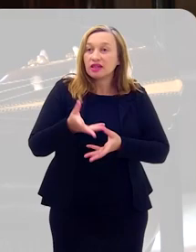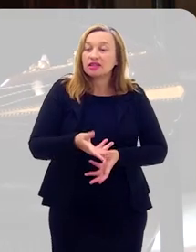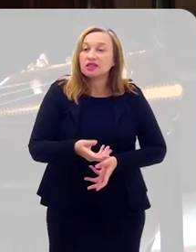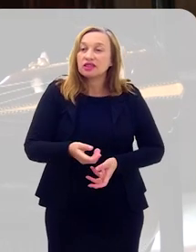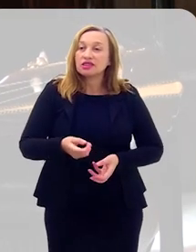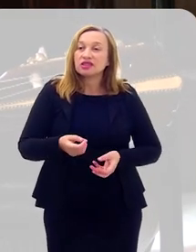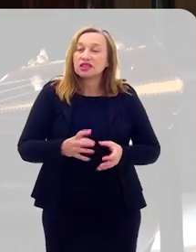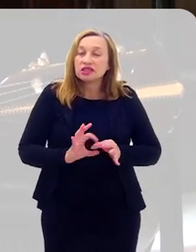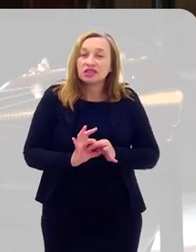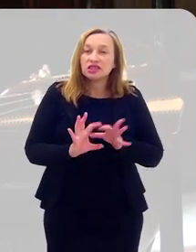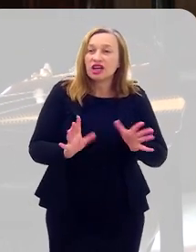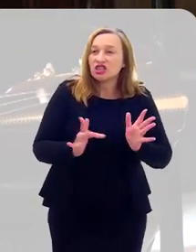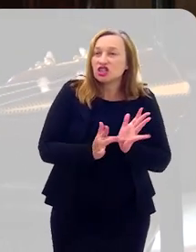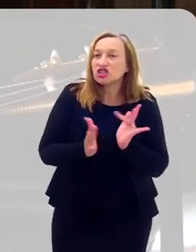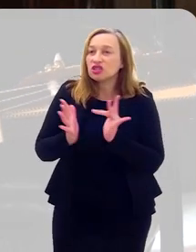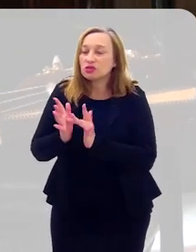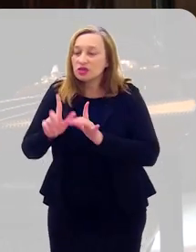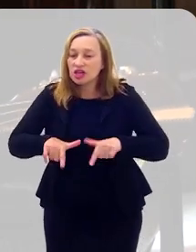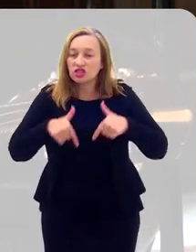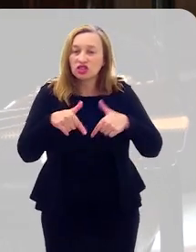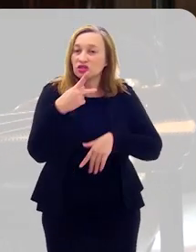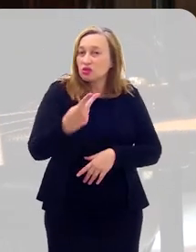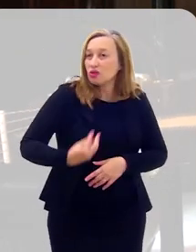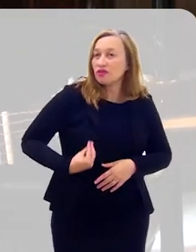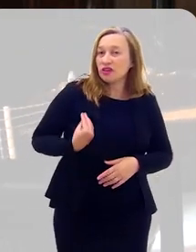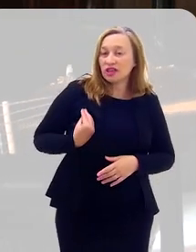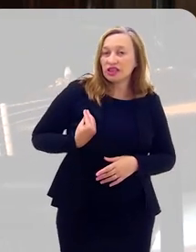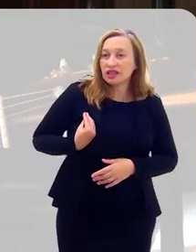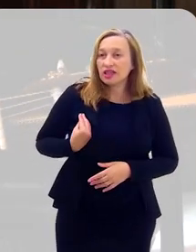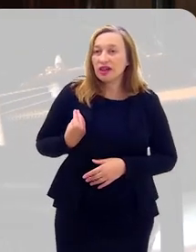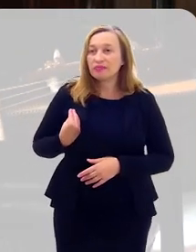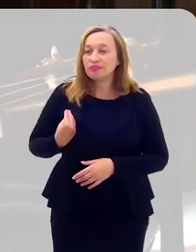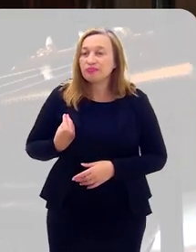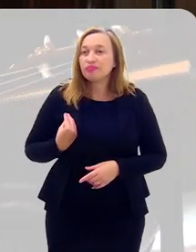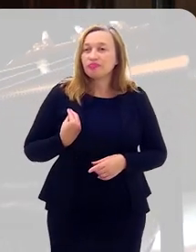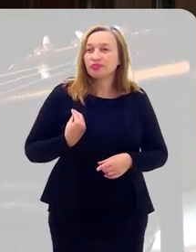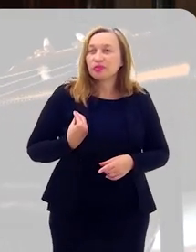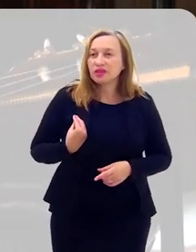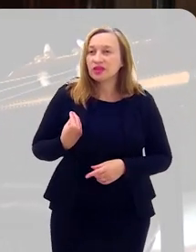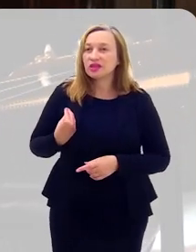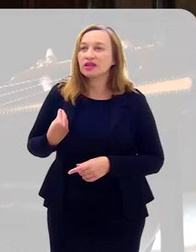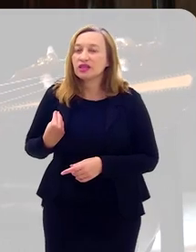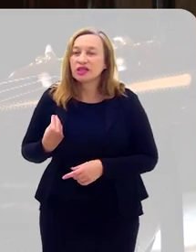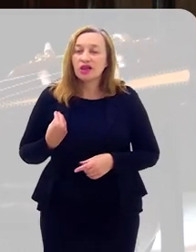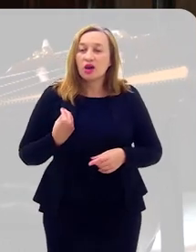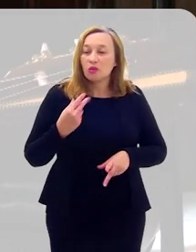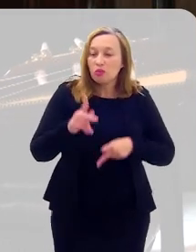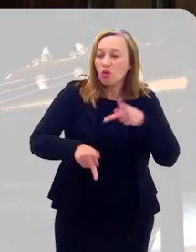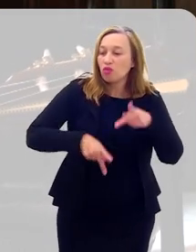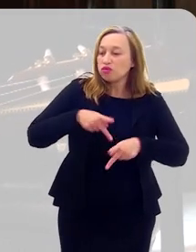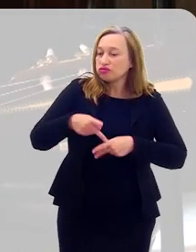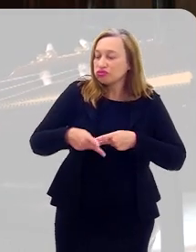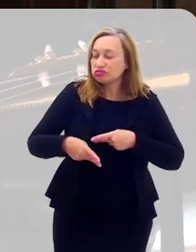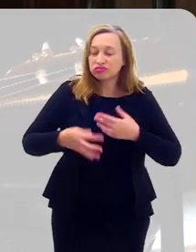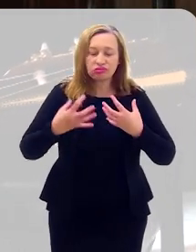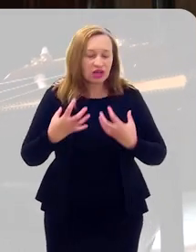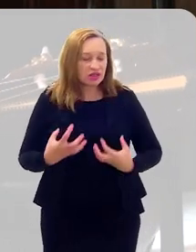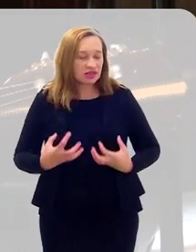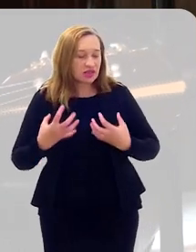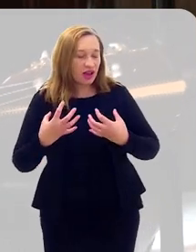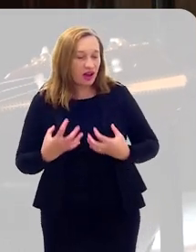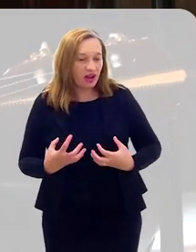Joga, joga, joga a rede do outro lado, ó pescador